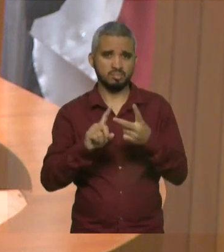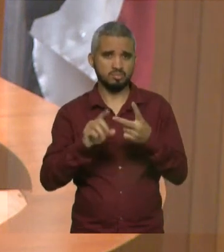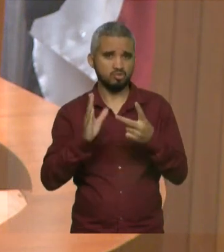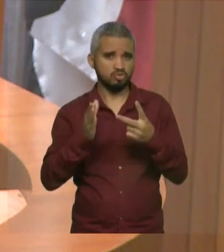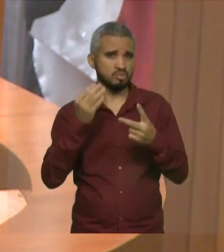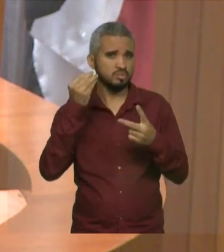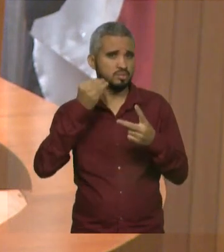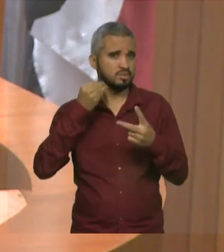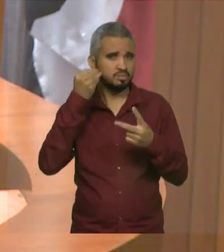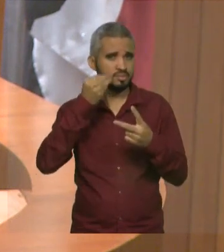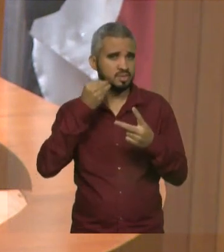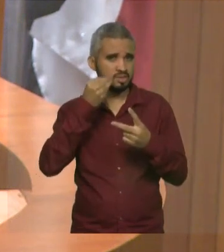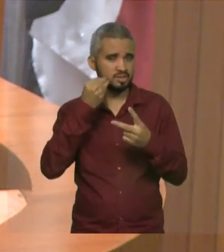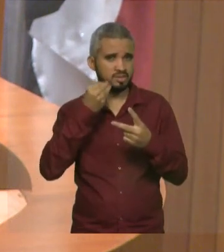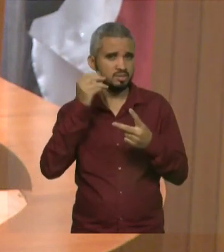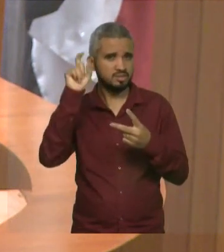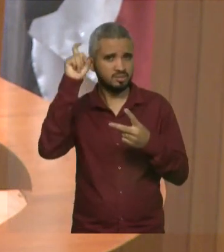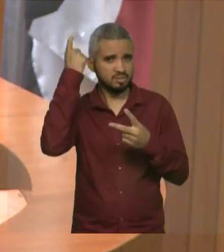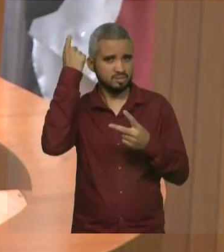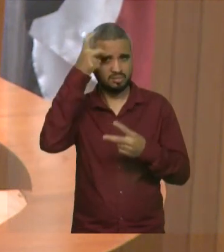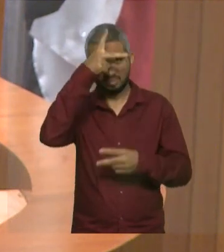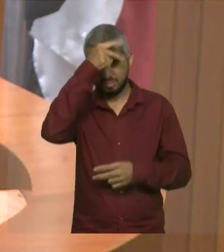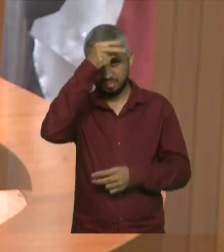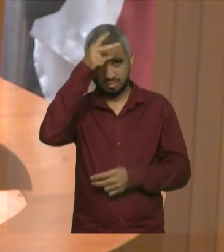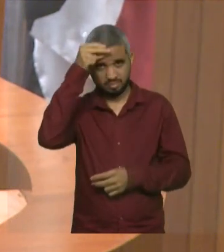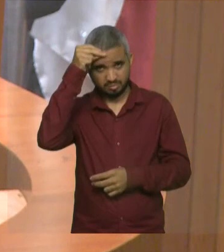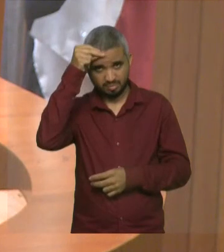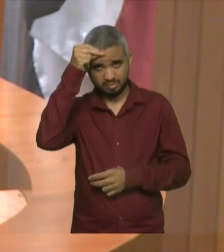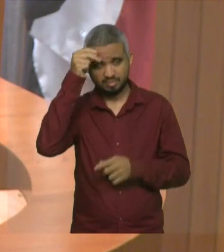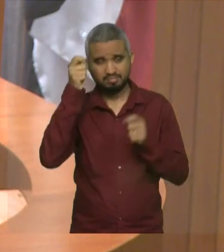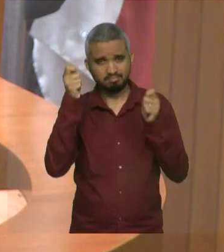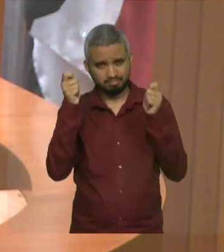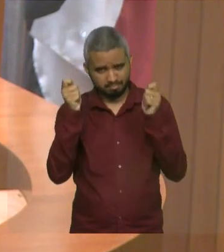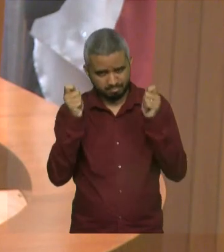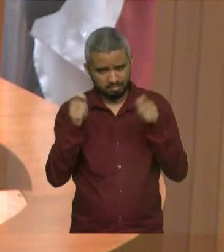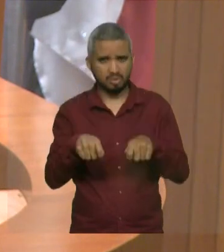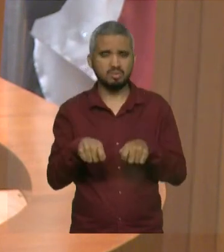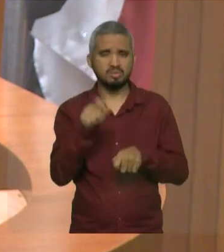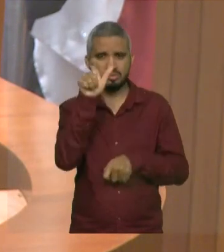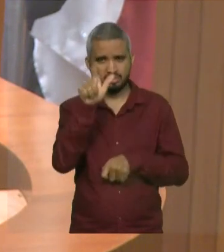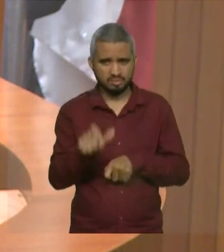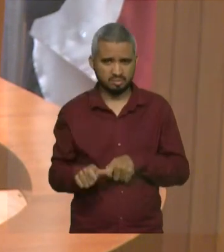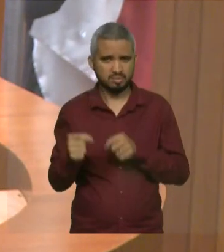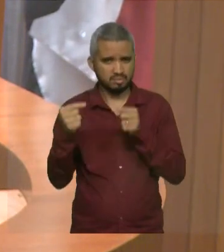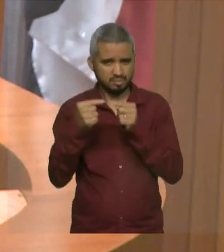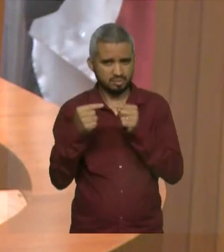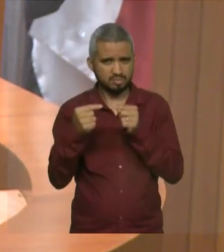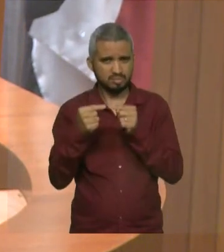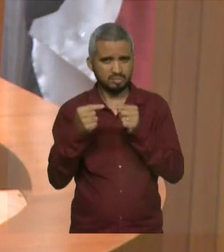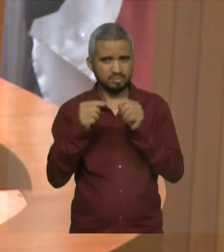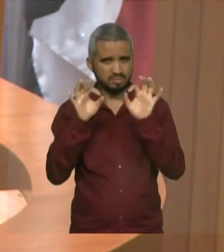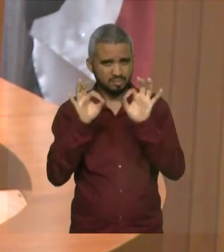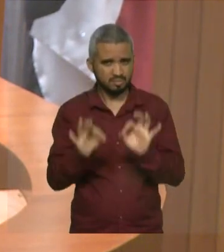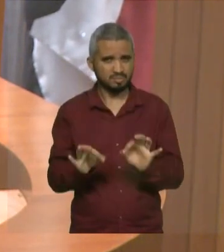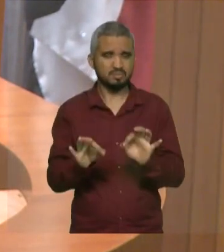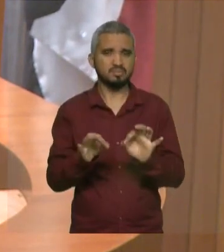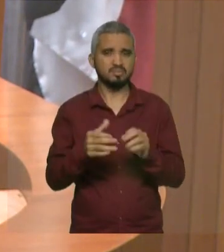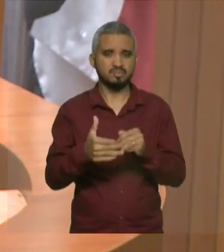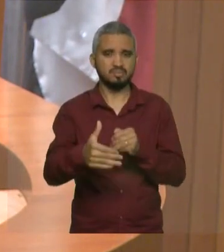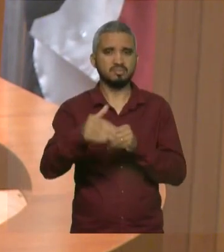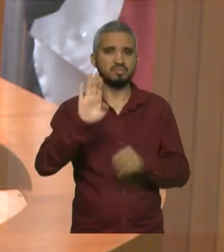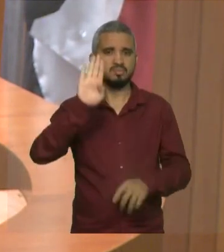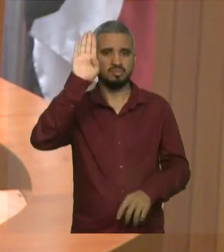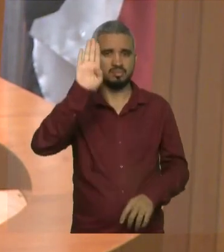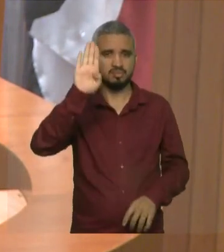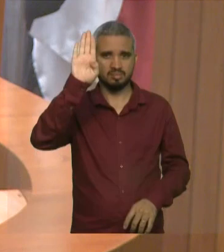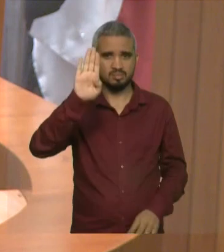já tem como gestora lhes credencia a ser agora